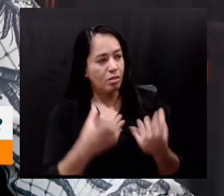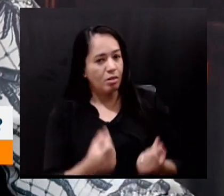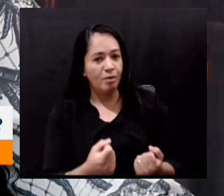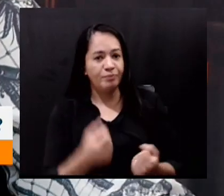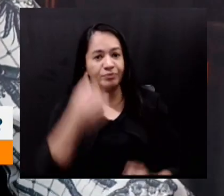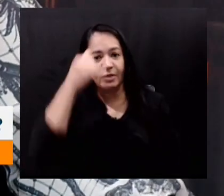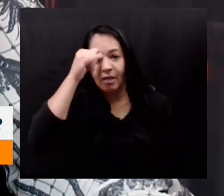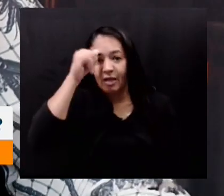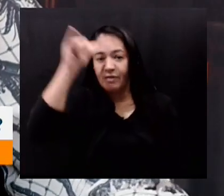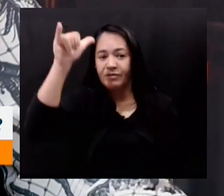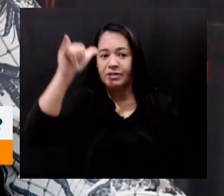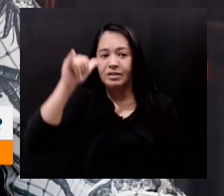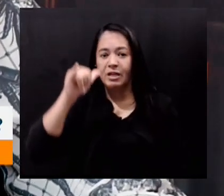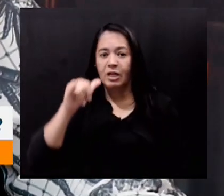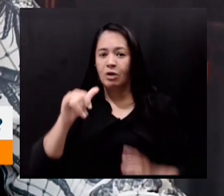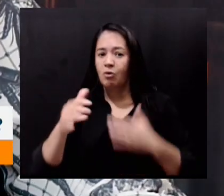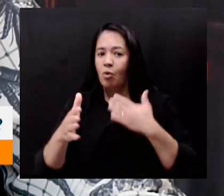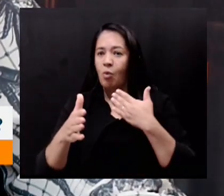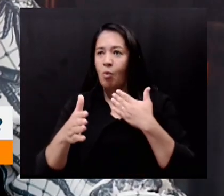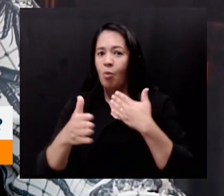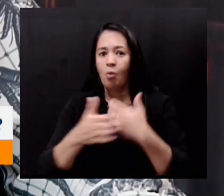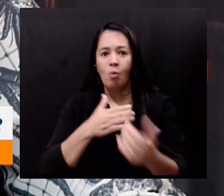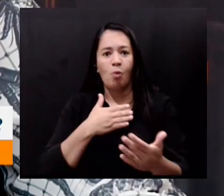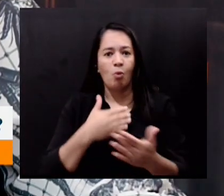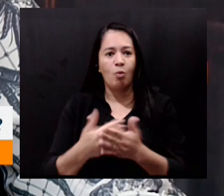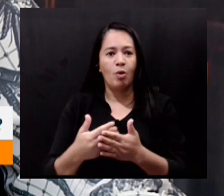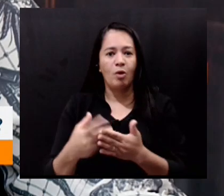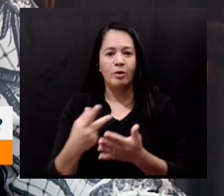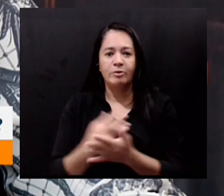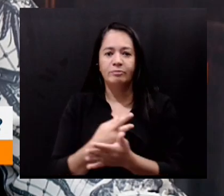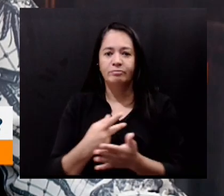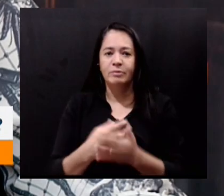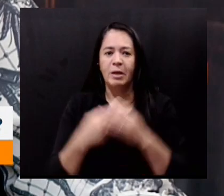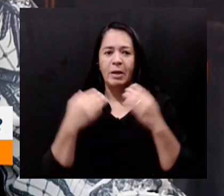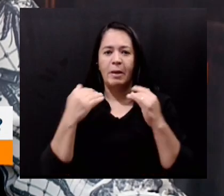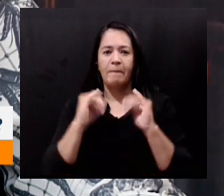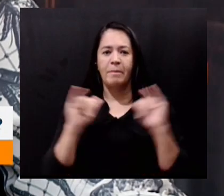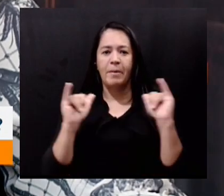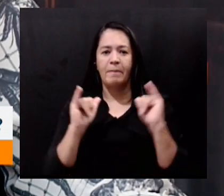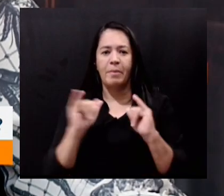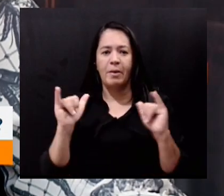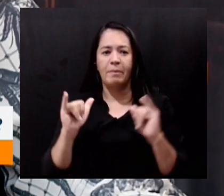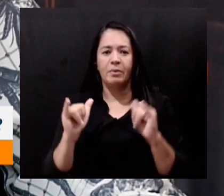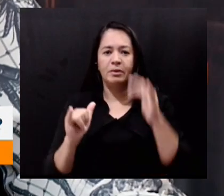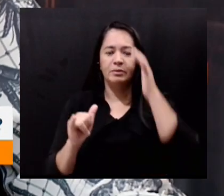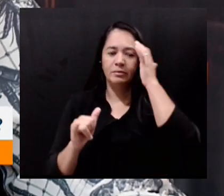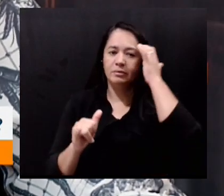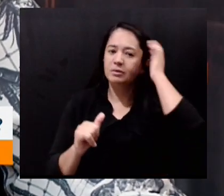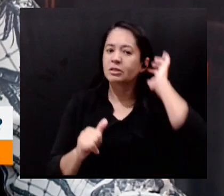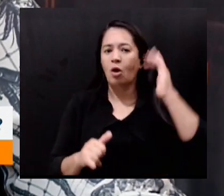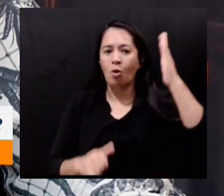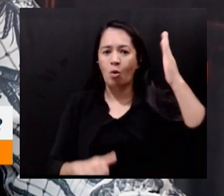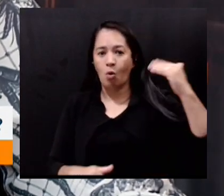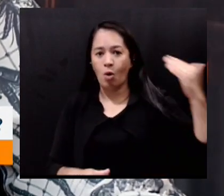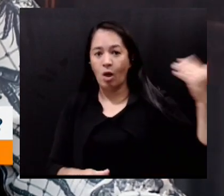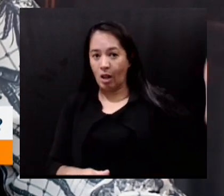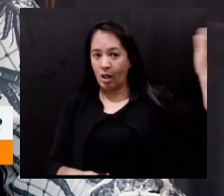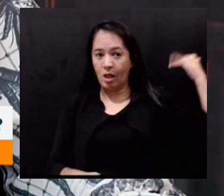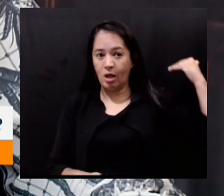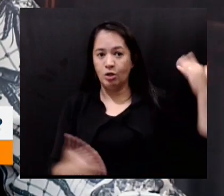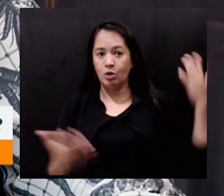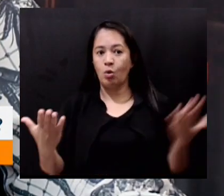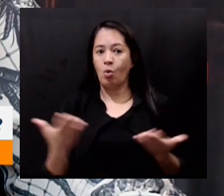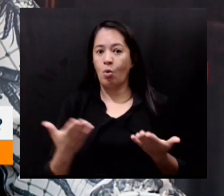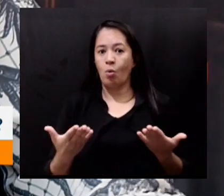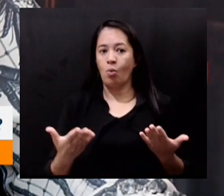de comunicação, propagandas que fizeram muito sucesso no passado, hoje